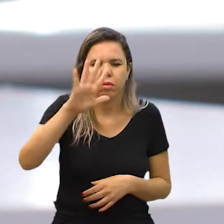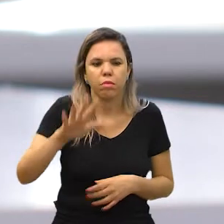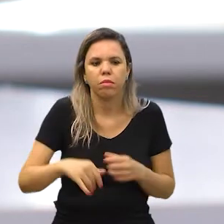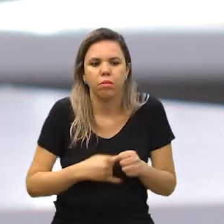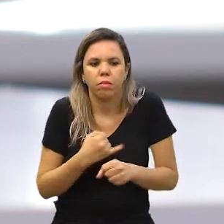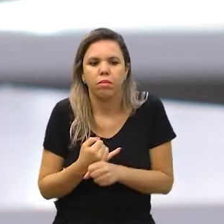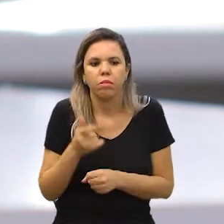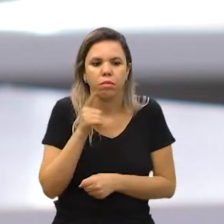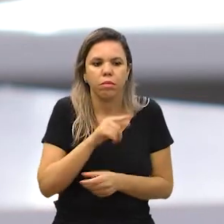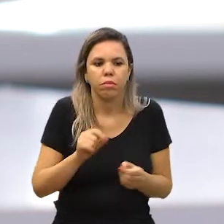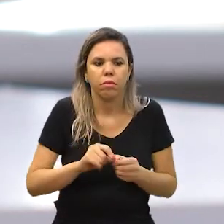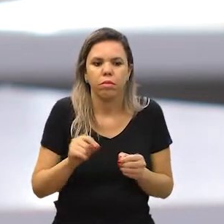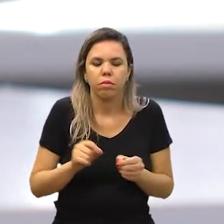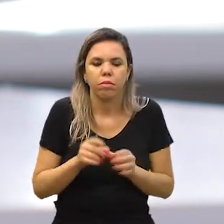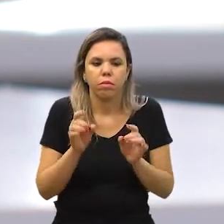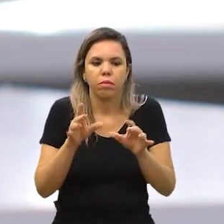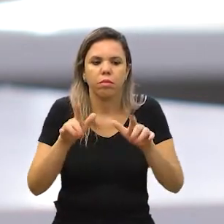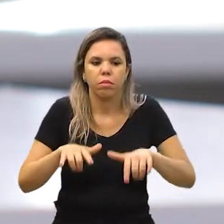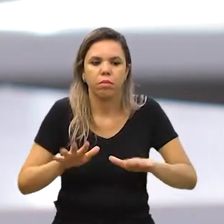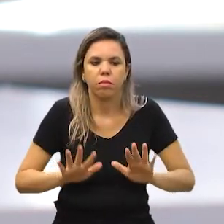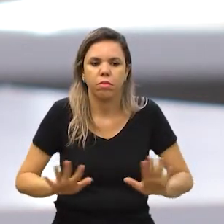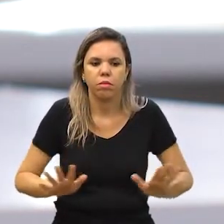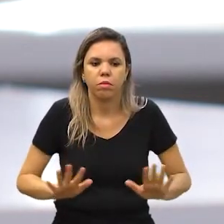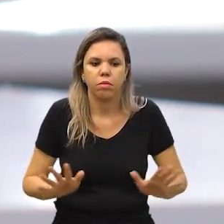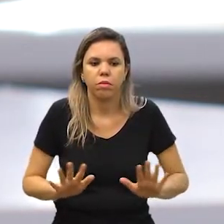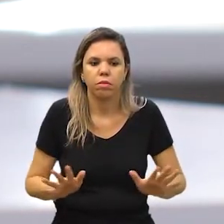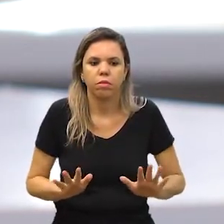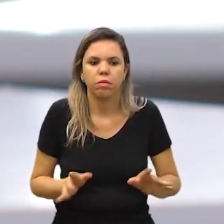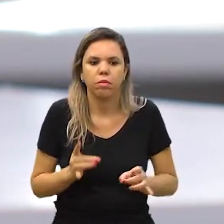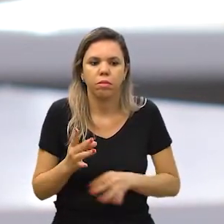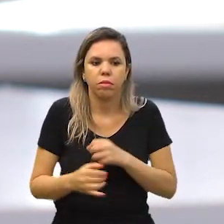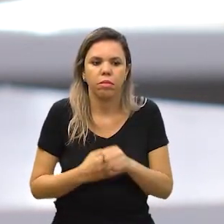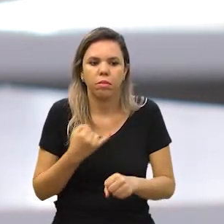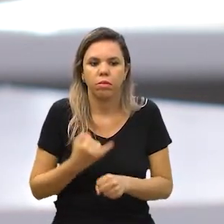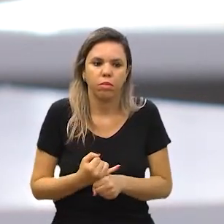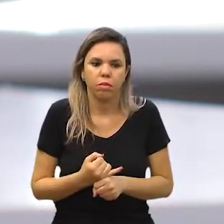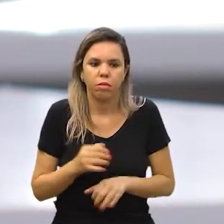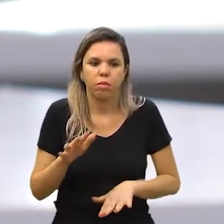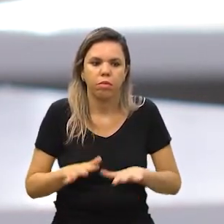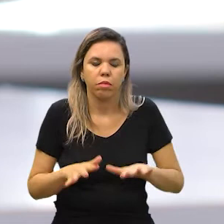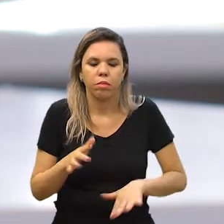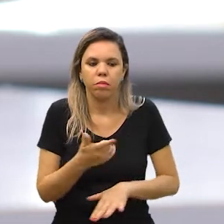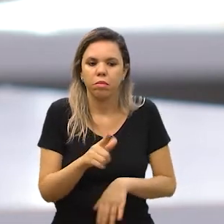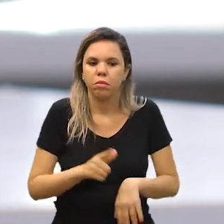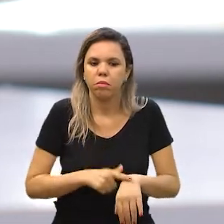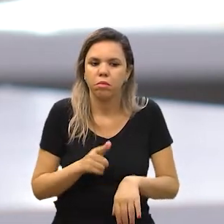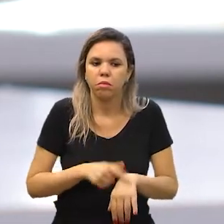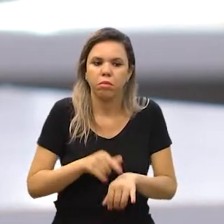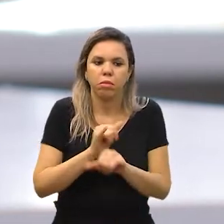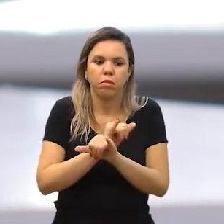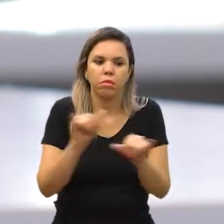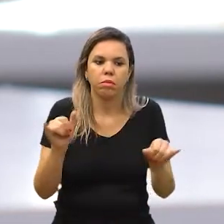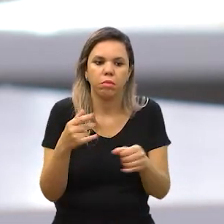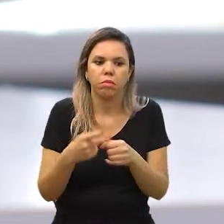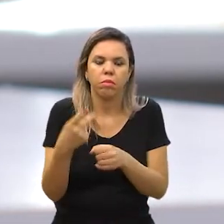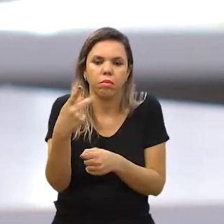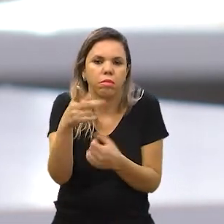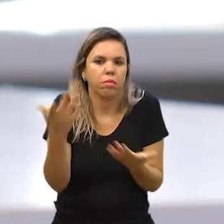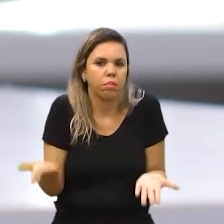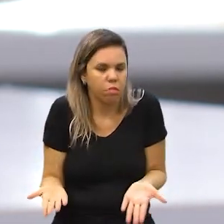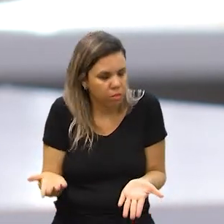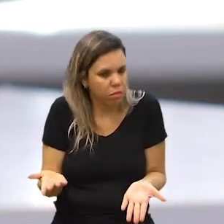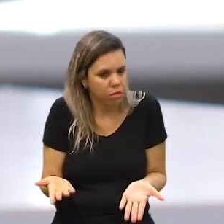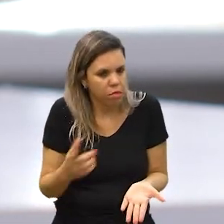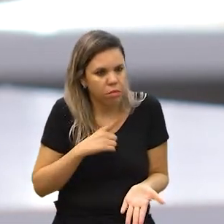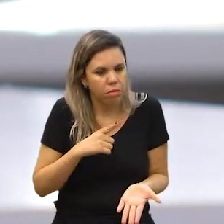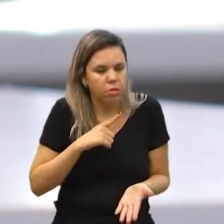Às vezes você não consegue fazer uma venda local, mas você faz uma venda online. Às vezes você não tem tempo para divulgar e vender o seu produto, você então vai